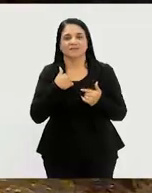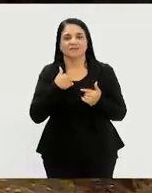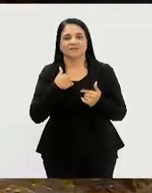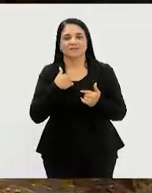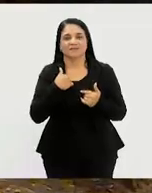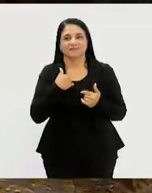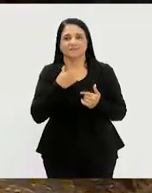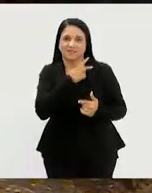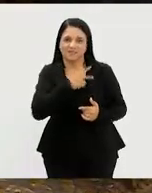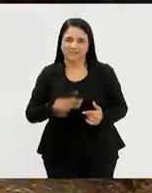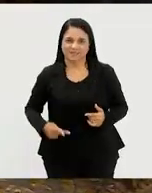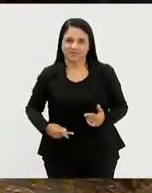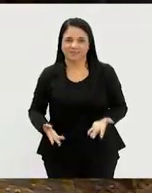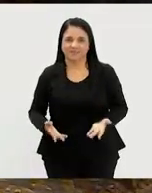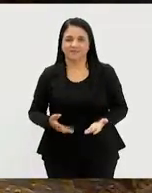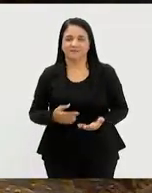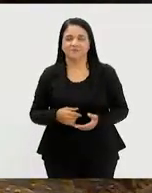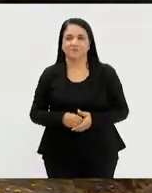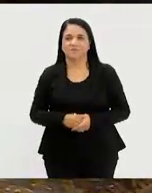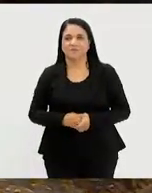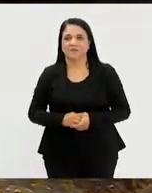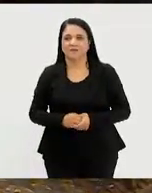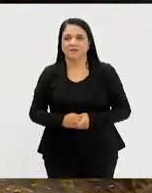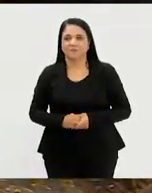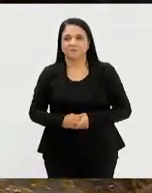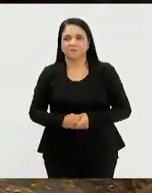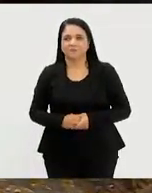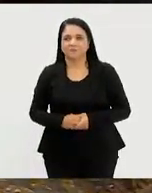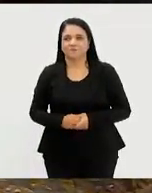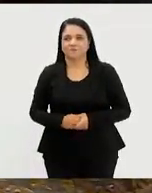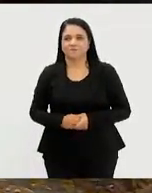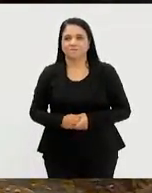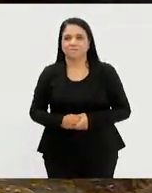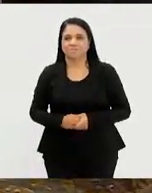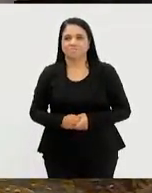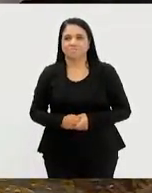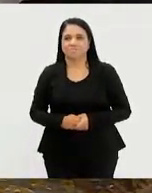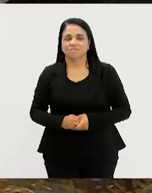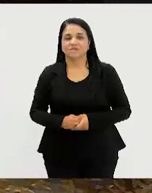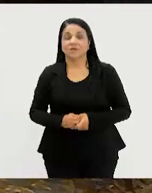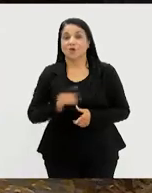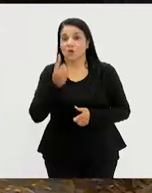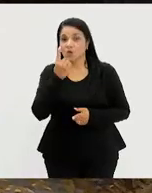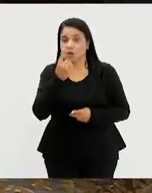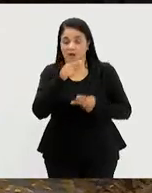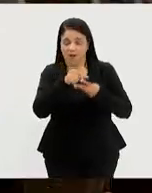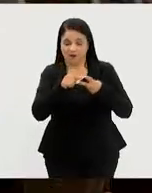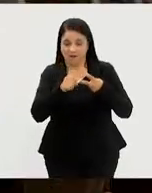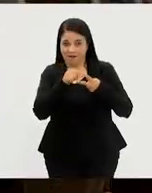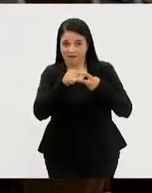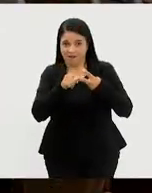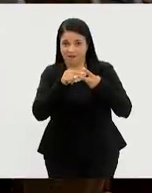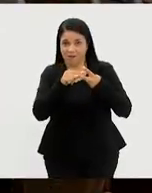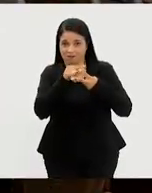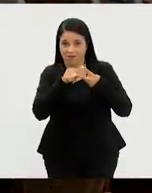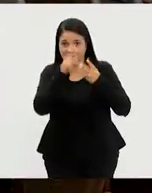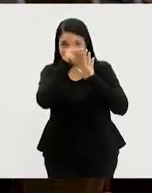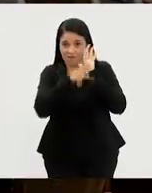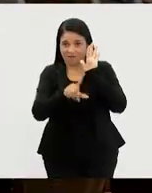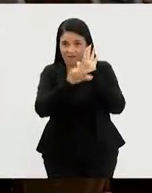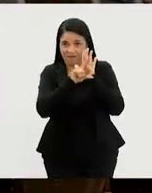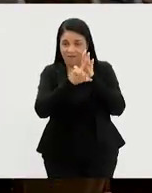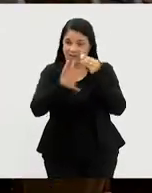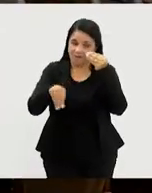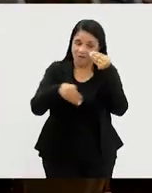primeiramente é melhor pedir uma Emenda é só uma Emenda a cada um ver